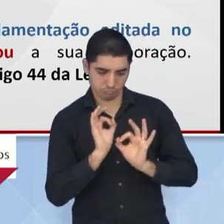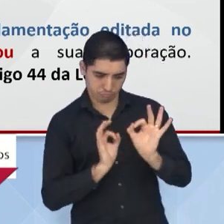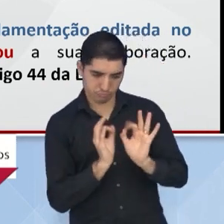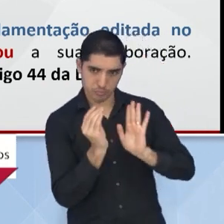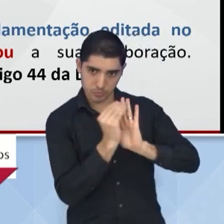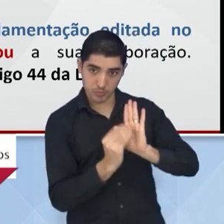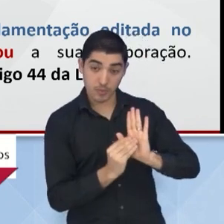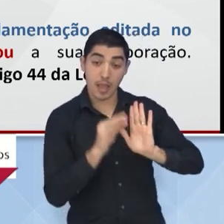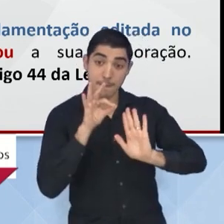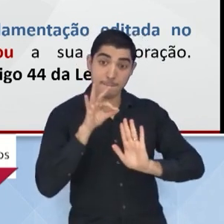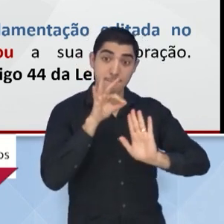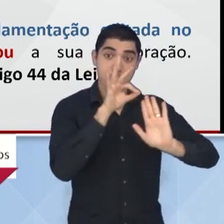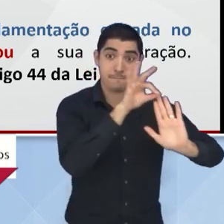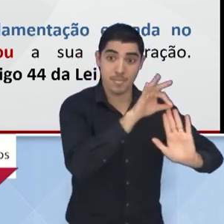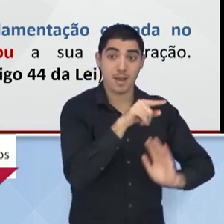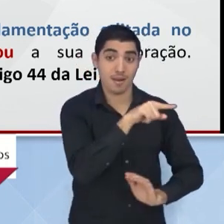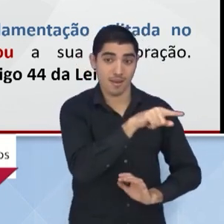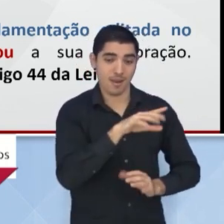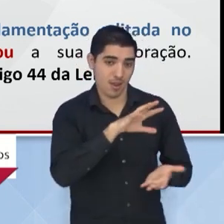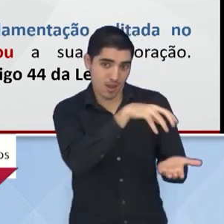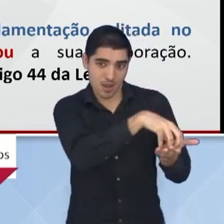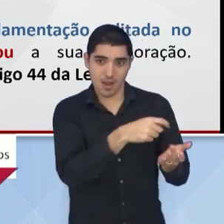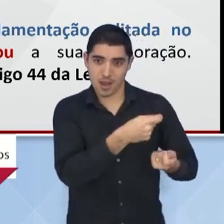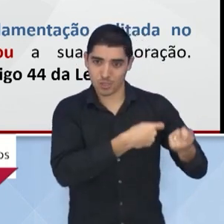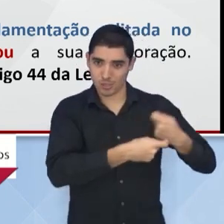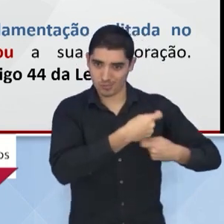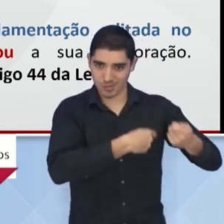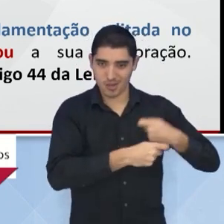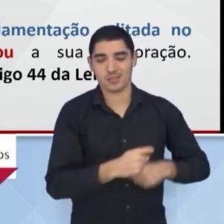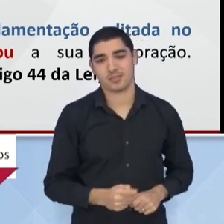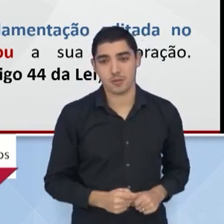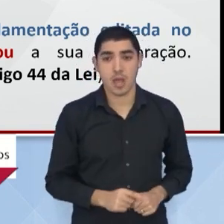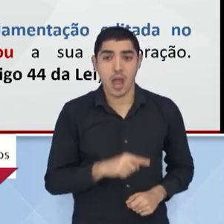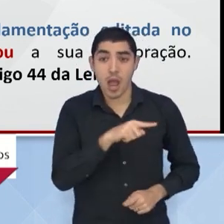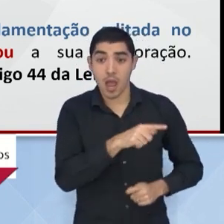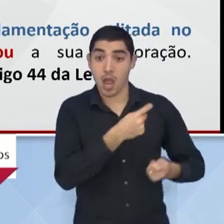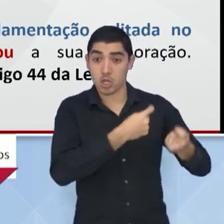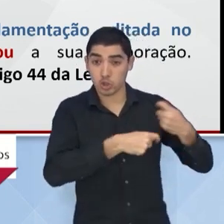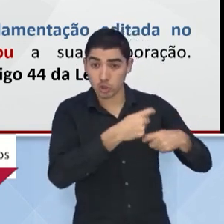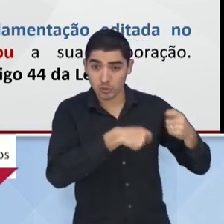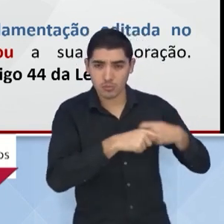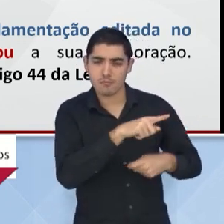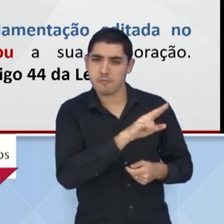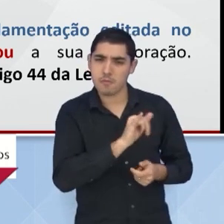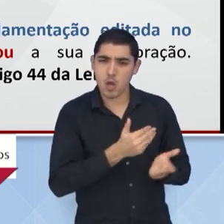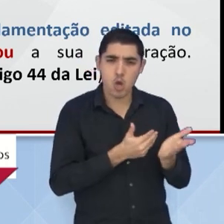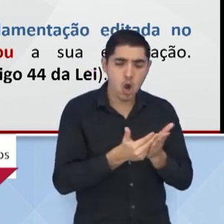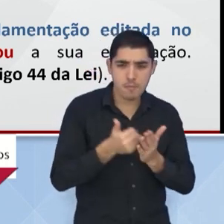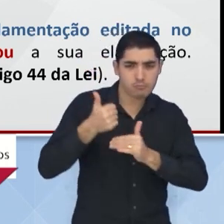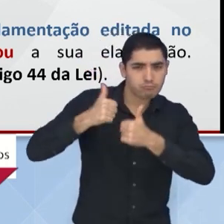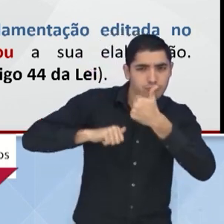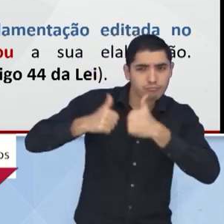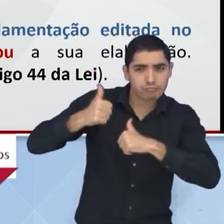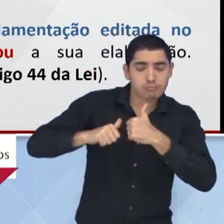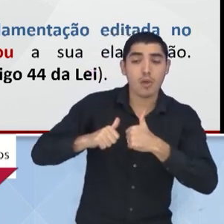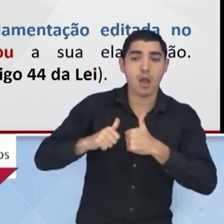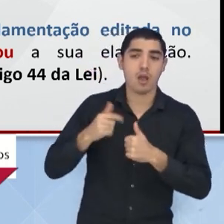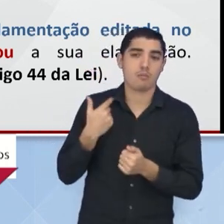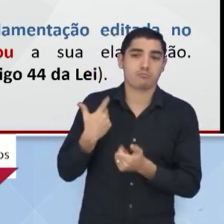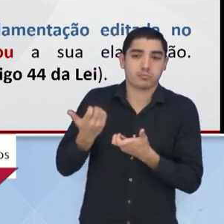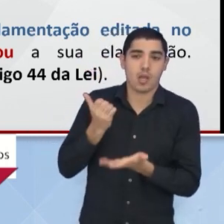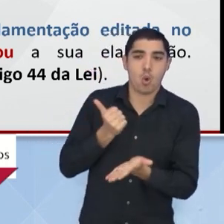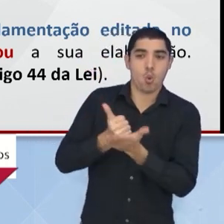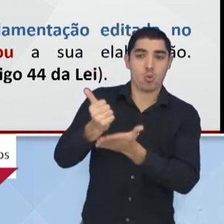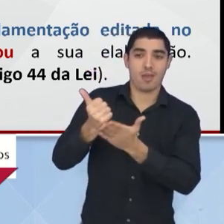aí a administração o setor de de planejamento estratégico enfim eles vão condensar tudo isso e para para fazer o o plano de contratações anual